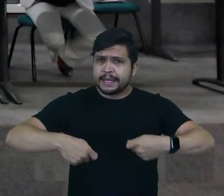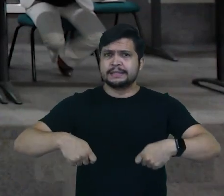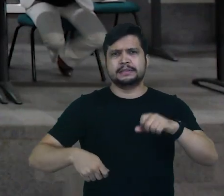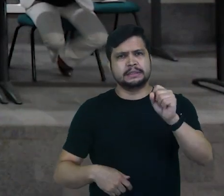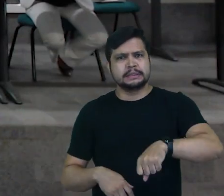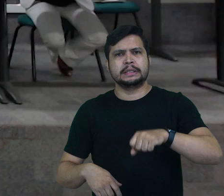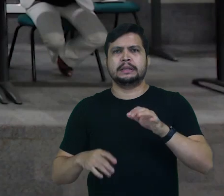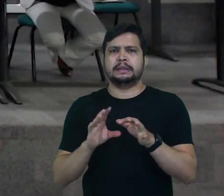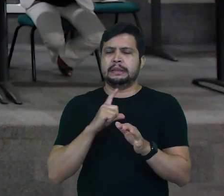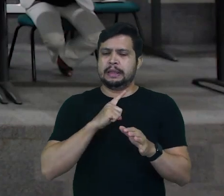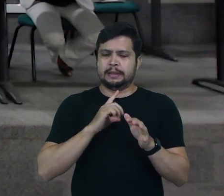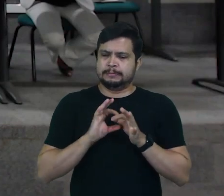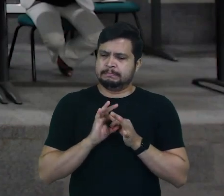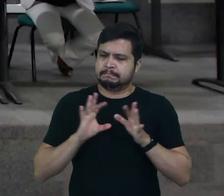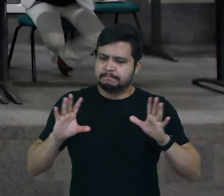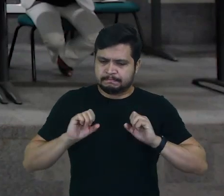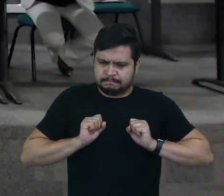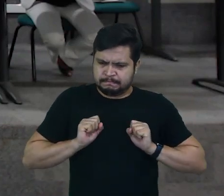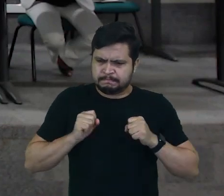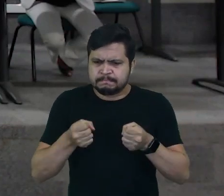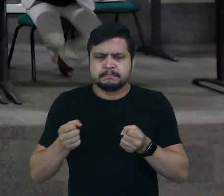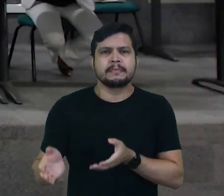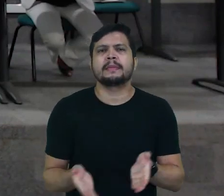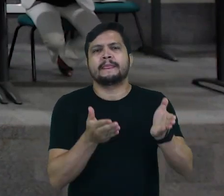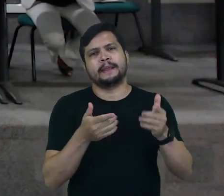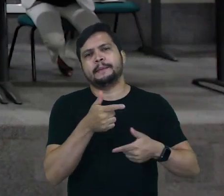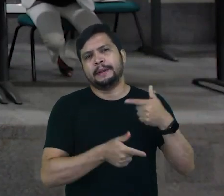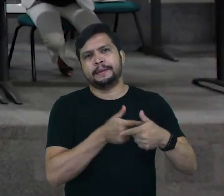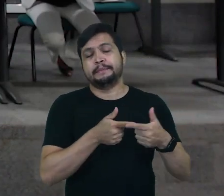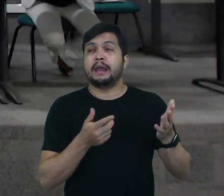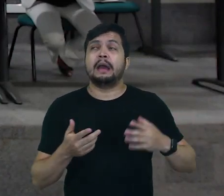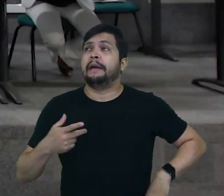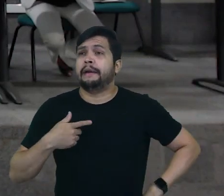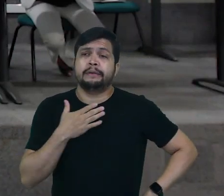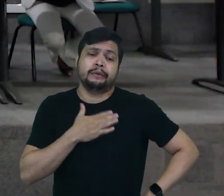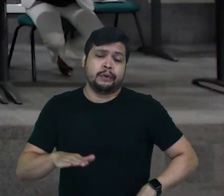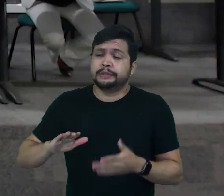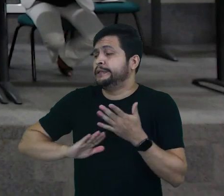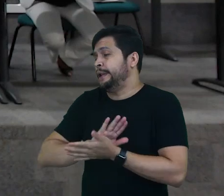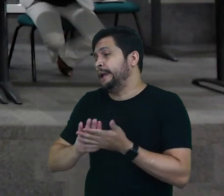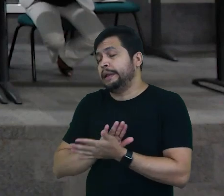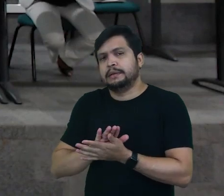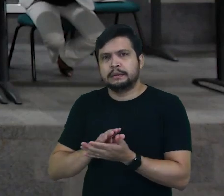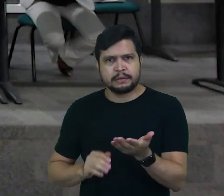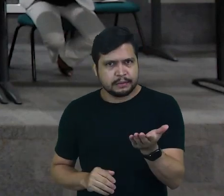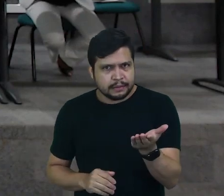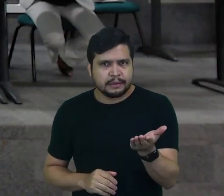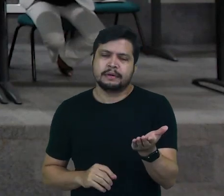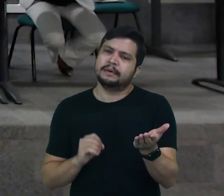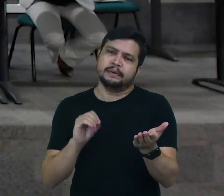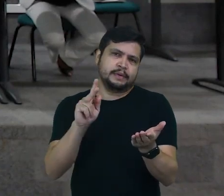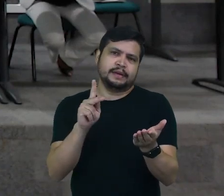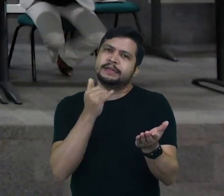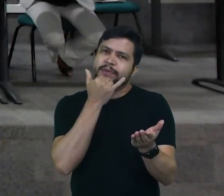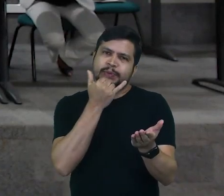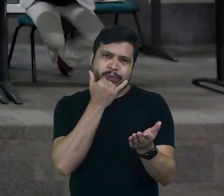ter essa disposição também, sabe, Nicolau? Não adianta, eu não gosto de nada, se você não gosta de